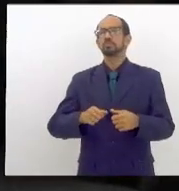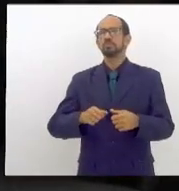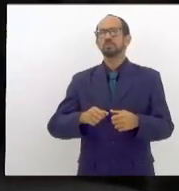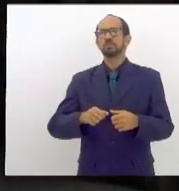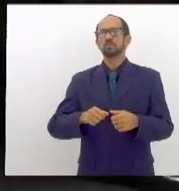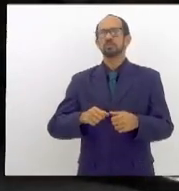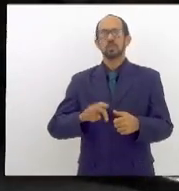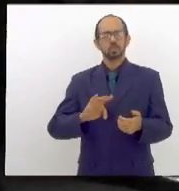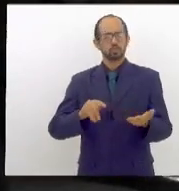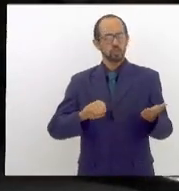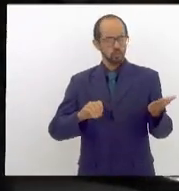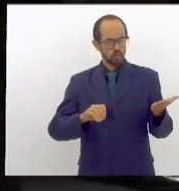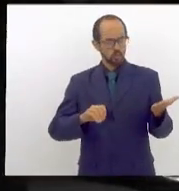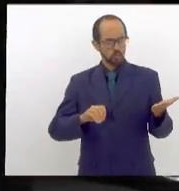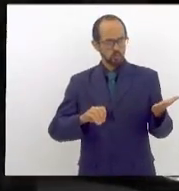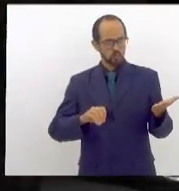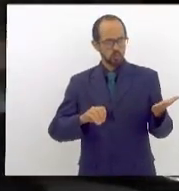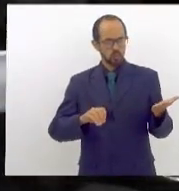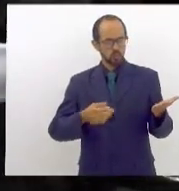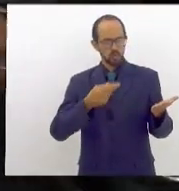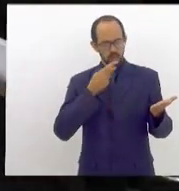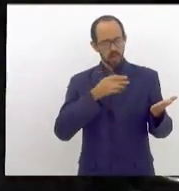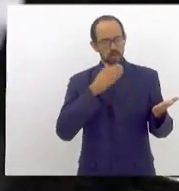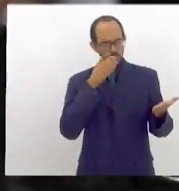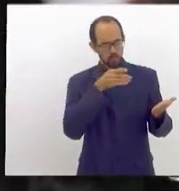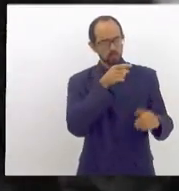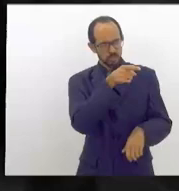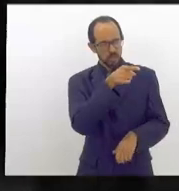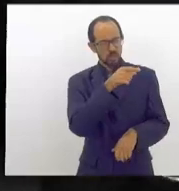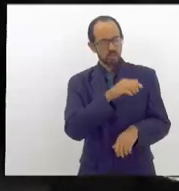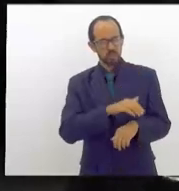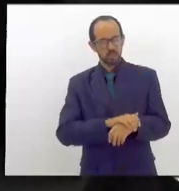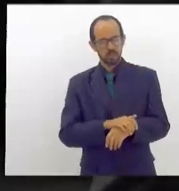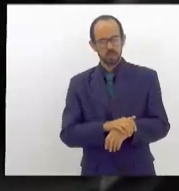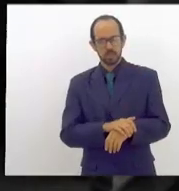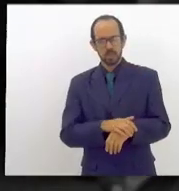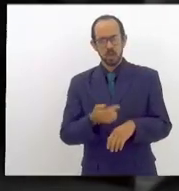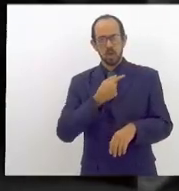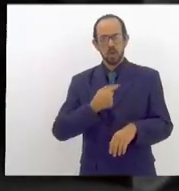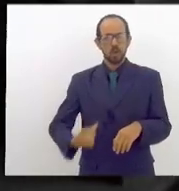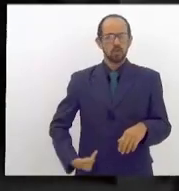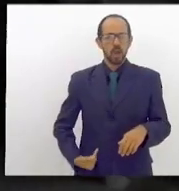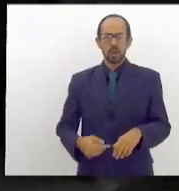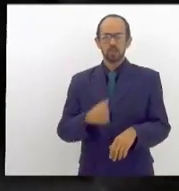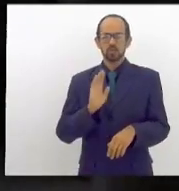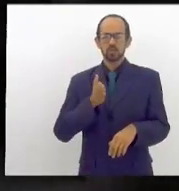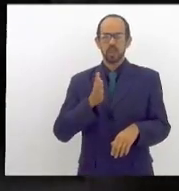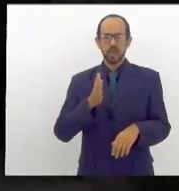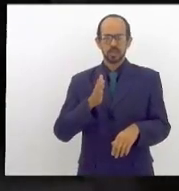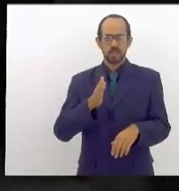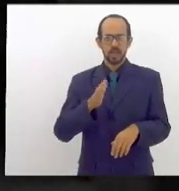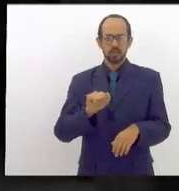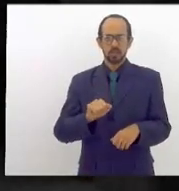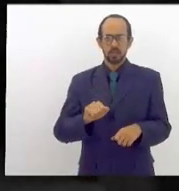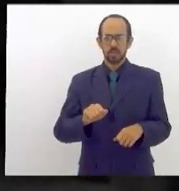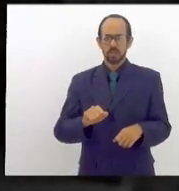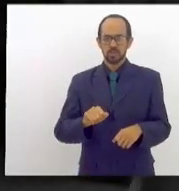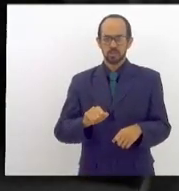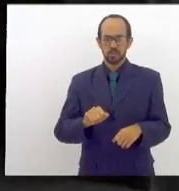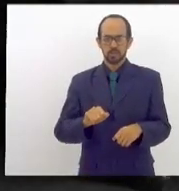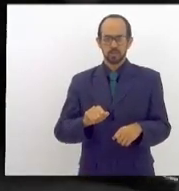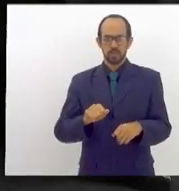Deputado excelência que é importante o governador ainda estava em dia